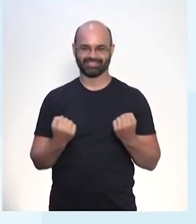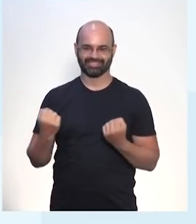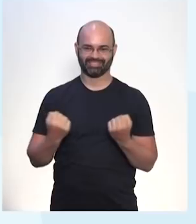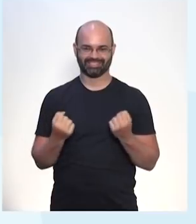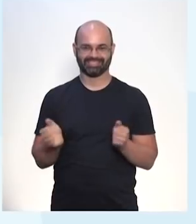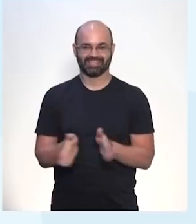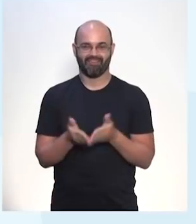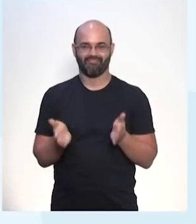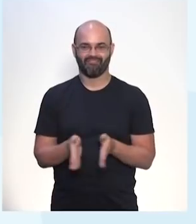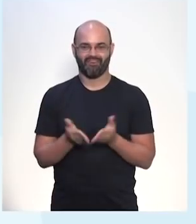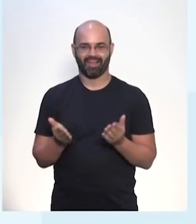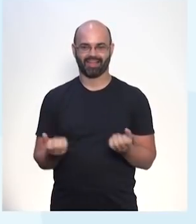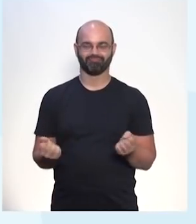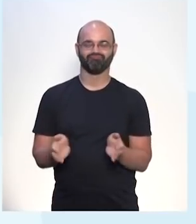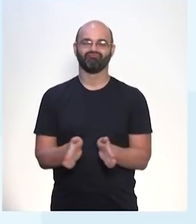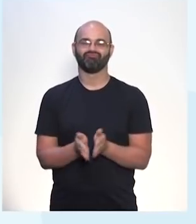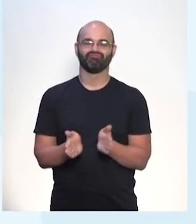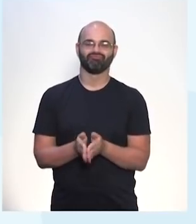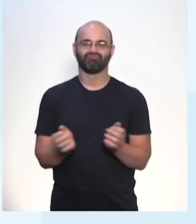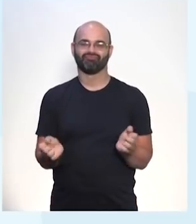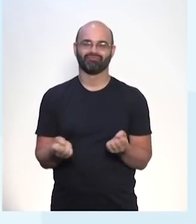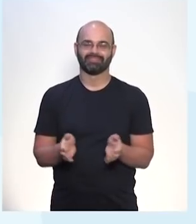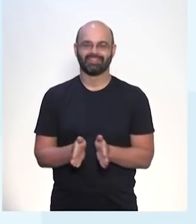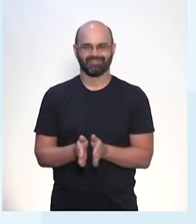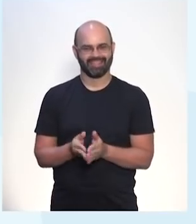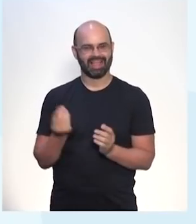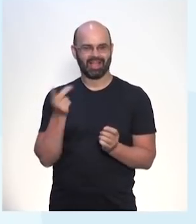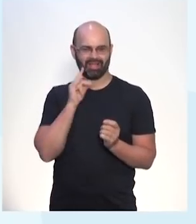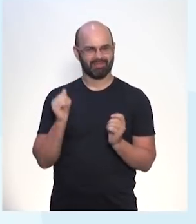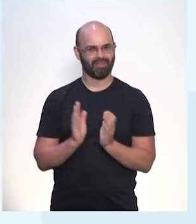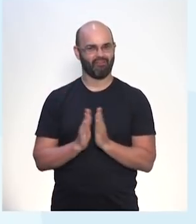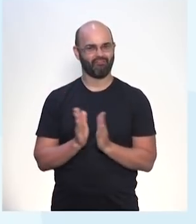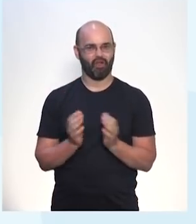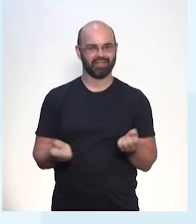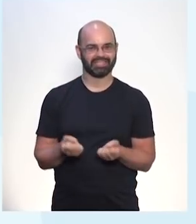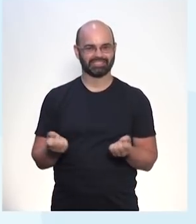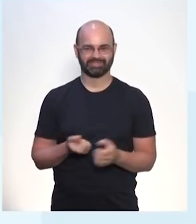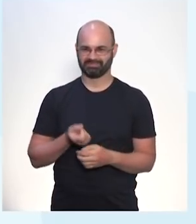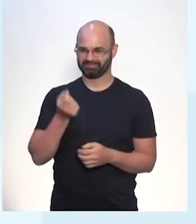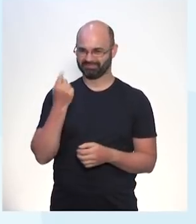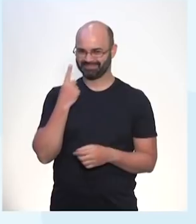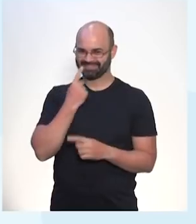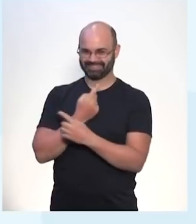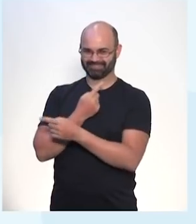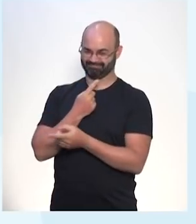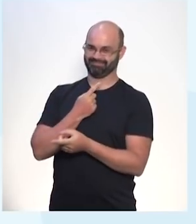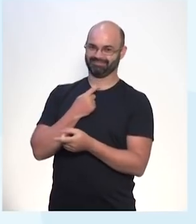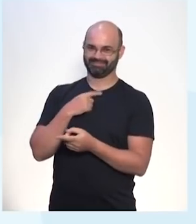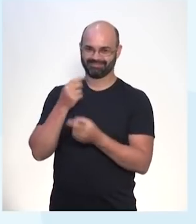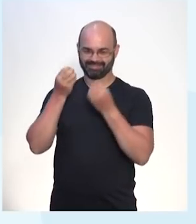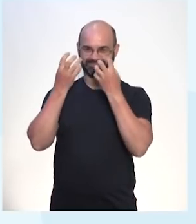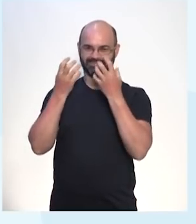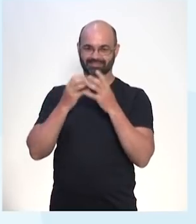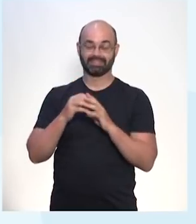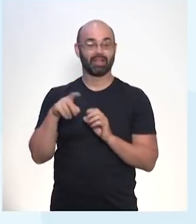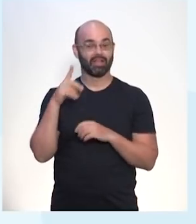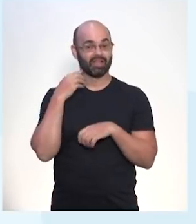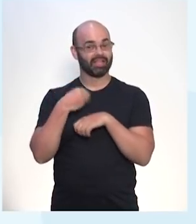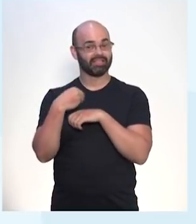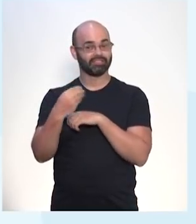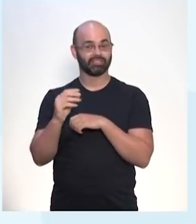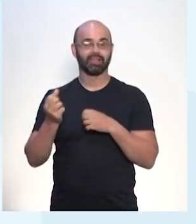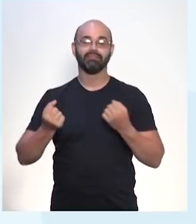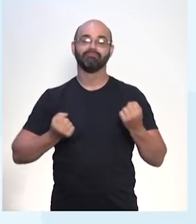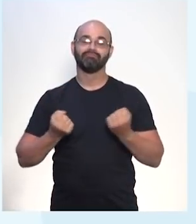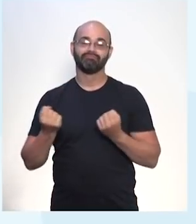A imagem, imagem, né, que imagem. traz esse duplo imagem da foca sentido do dirigindo. foca. A foca tá no Olha, trânsito. gente, não use o celular na